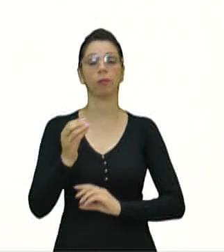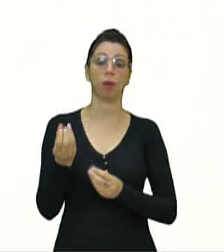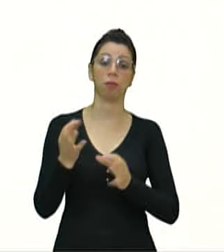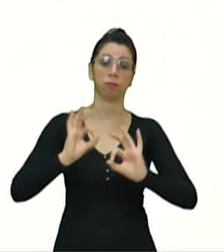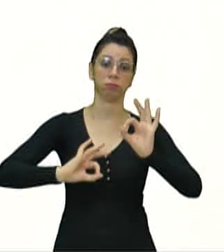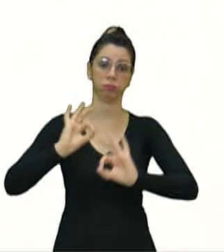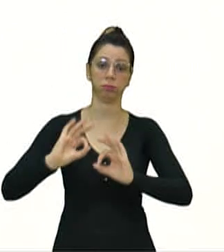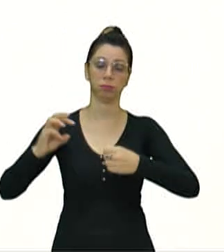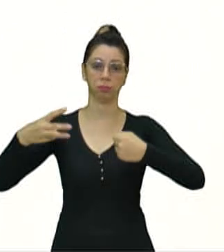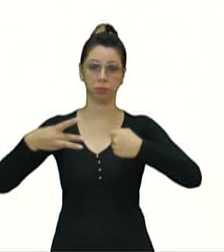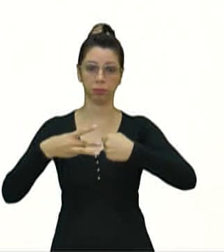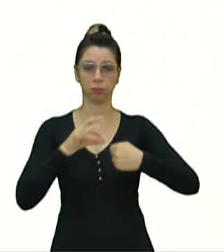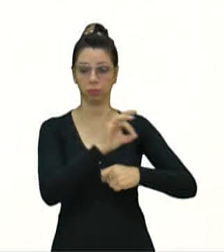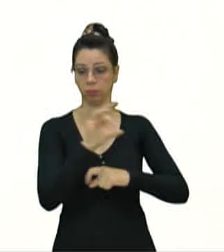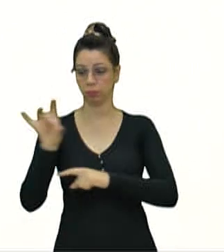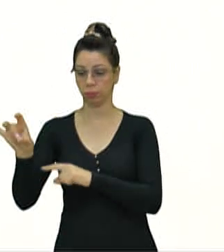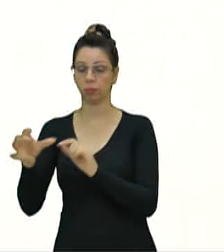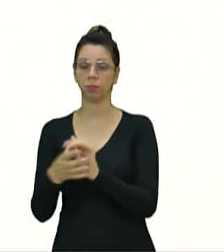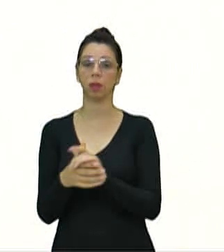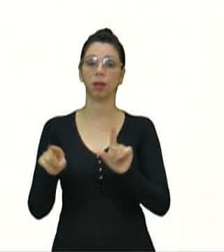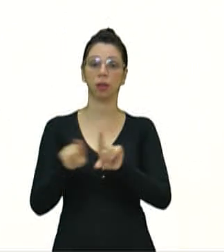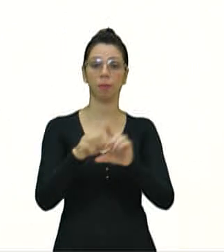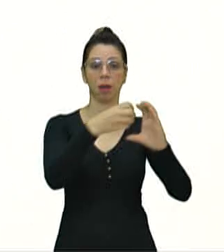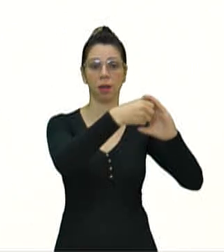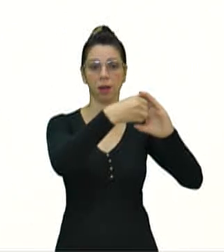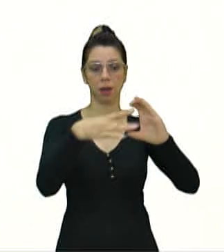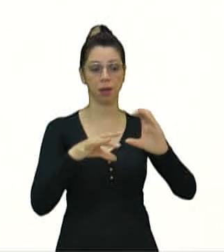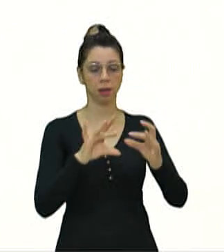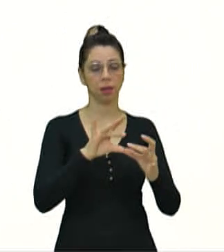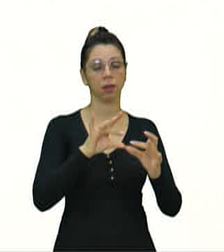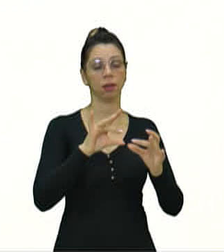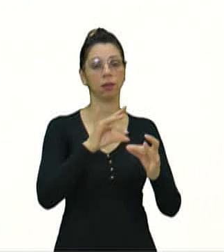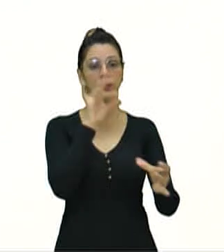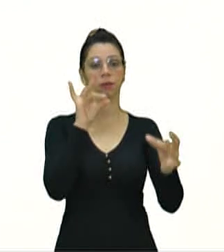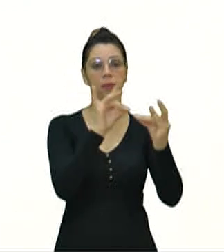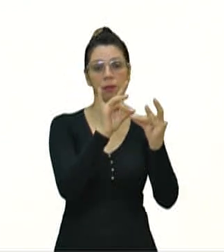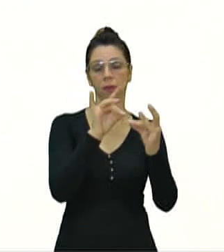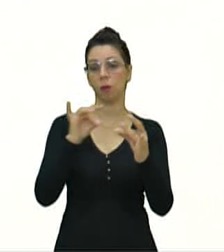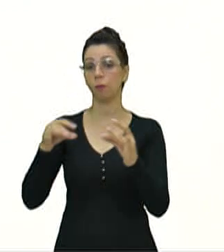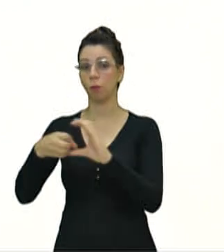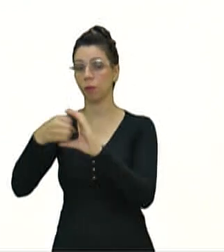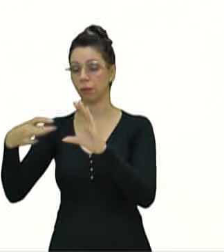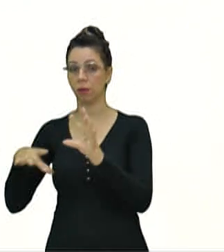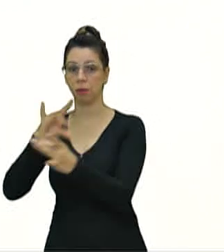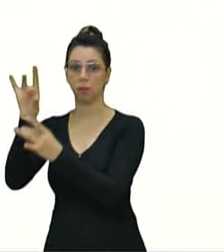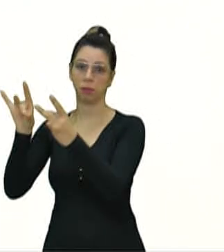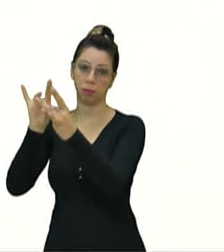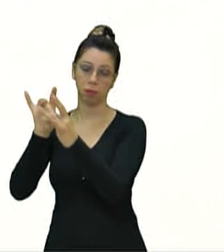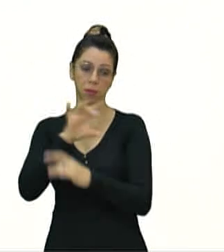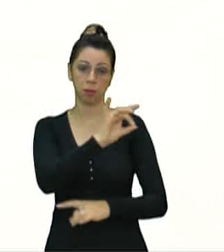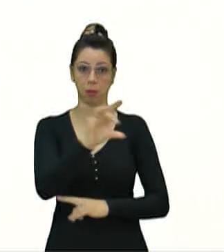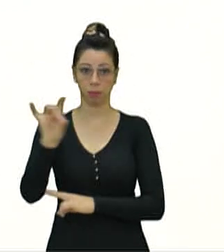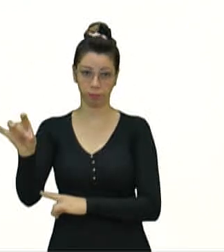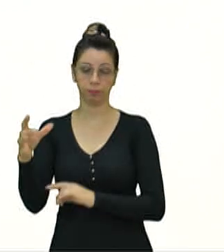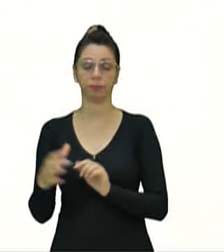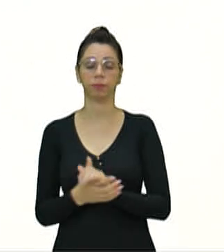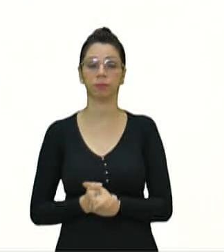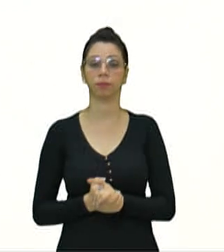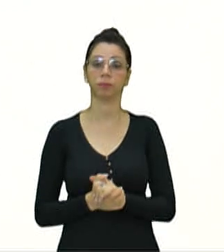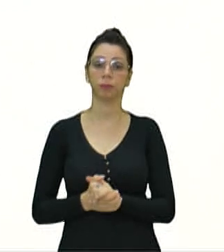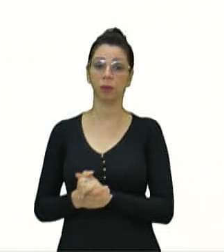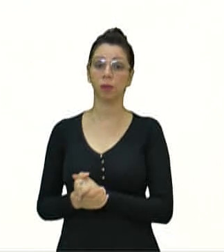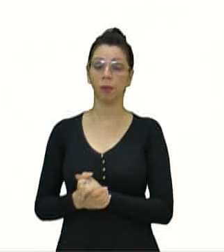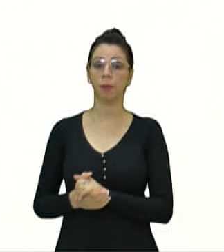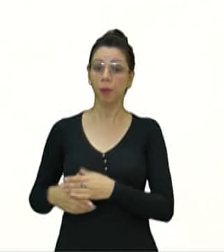do indivíduo, e também quanto a particularidades específicas e mecanismos próprios de cada espécie. Esse